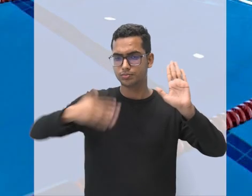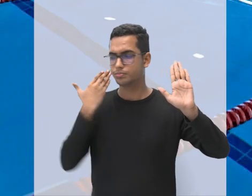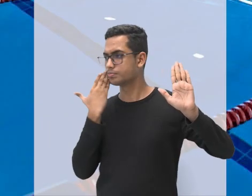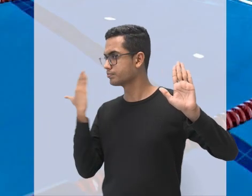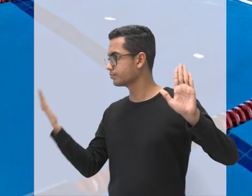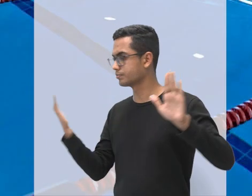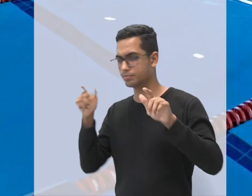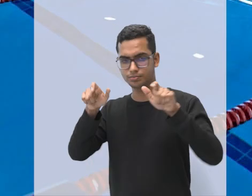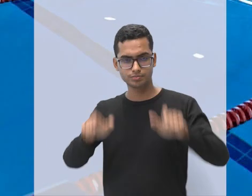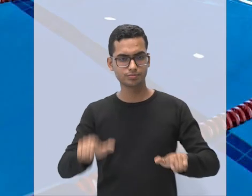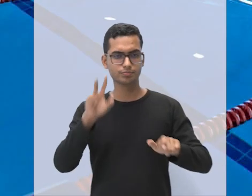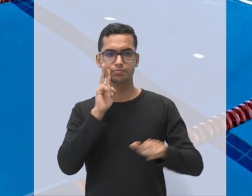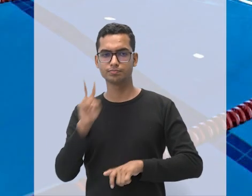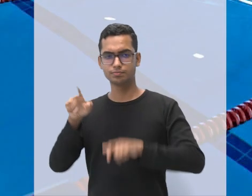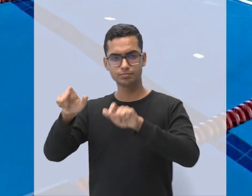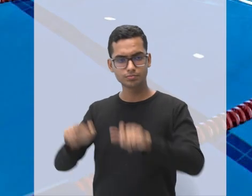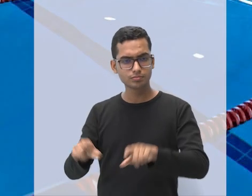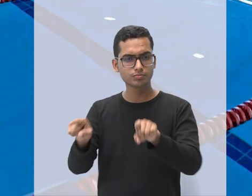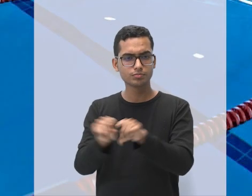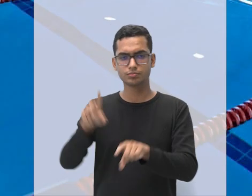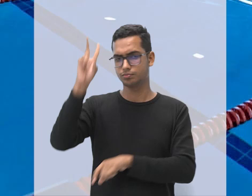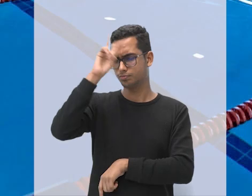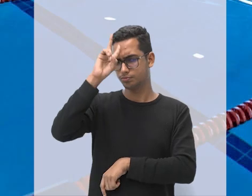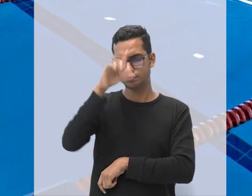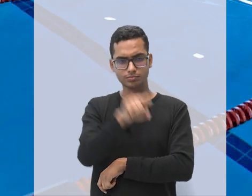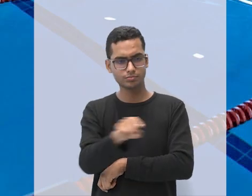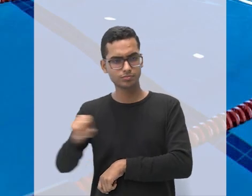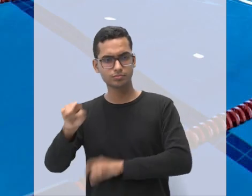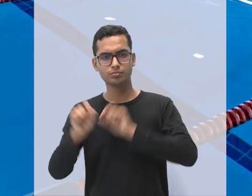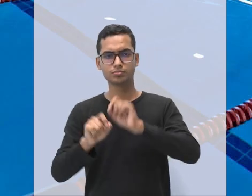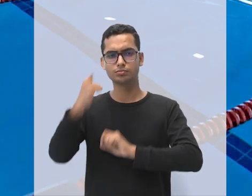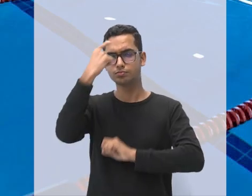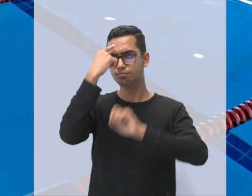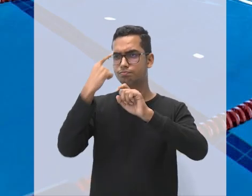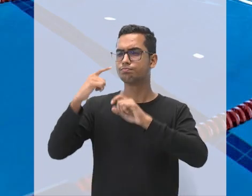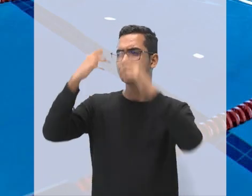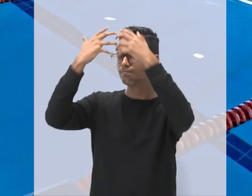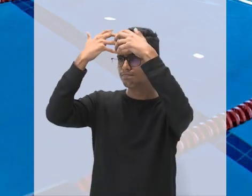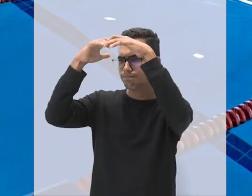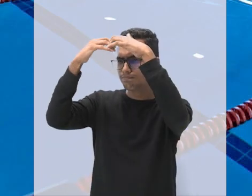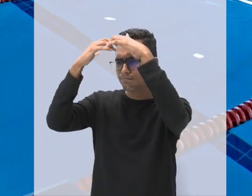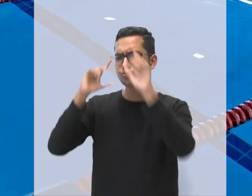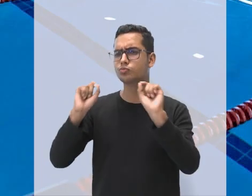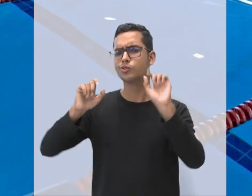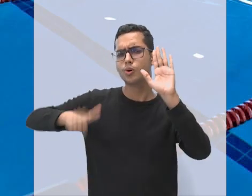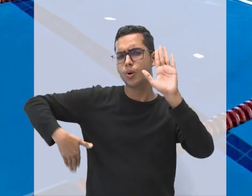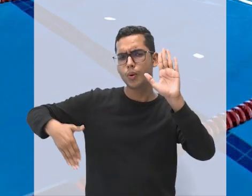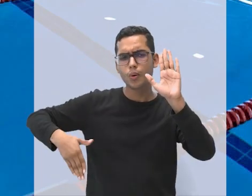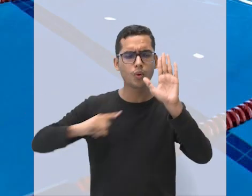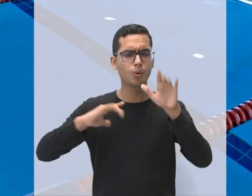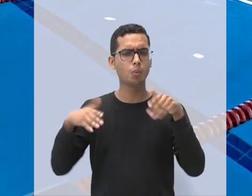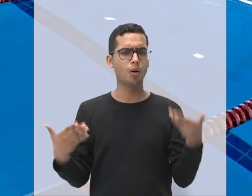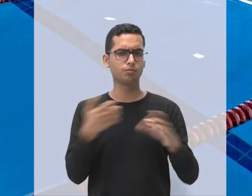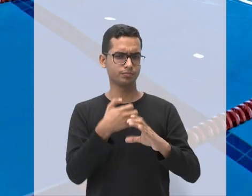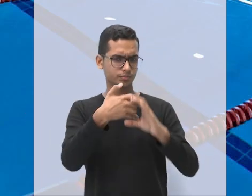aqui o nosso cenário, já vai puxando na memória de vocês, né? O que tem na natação mesmo, quais são as